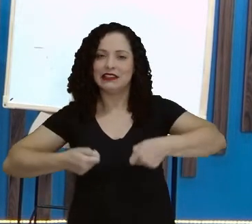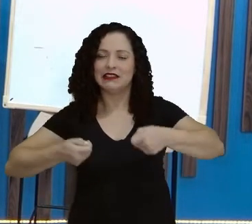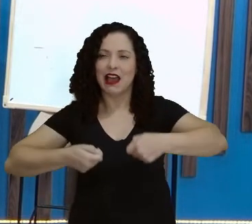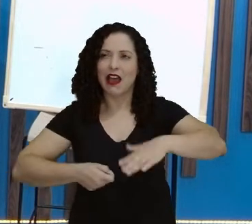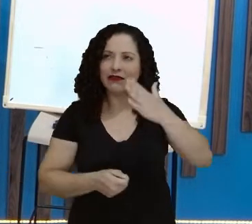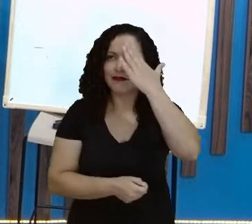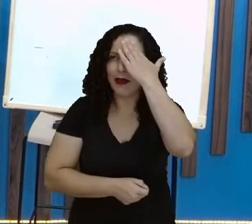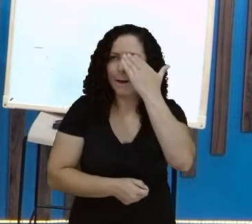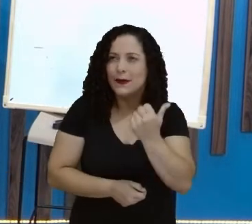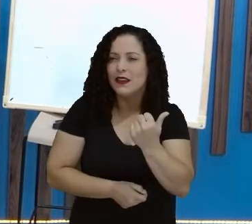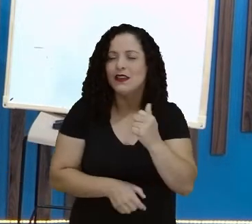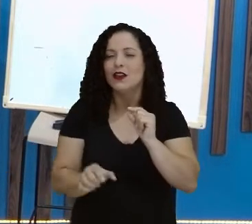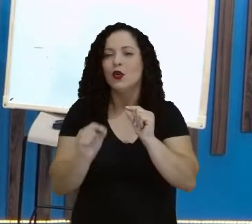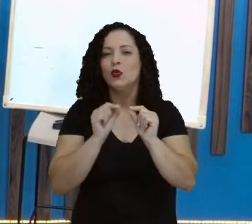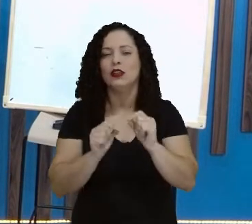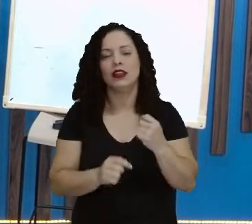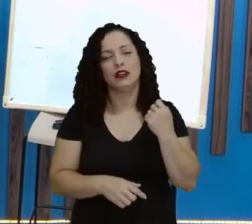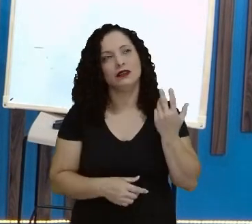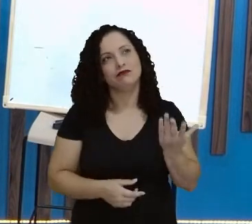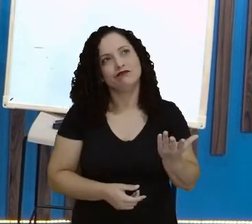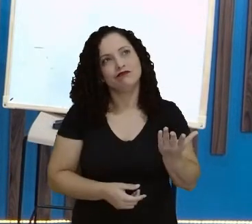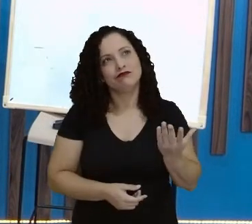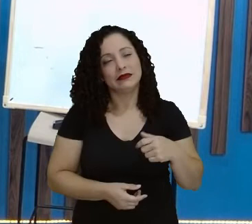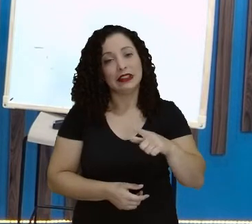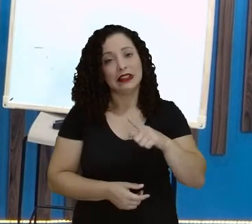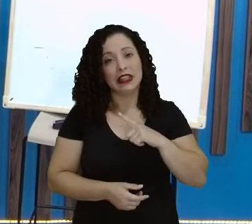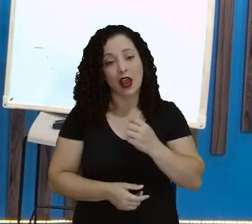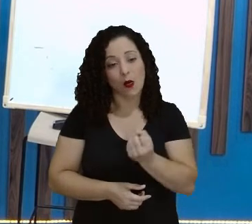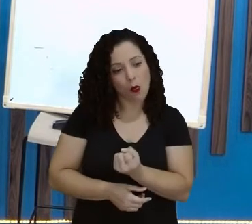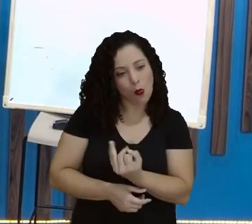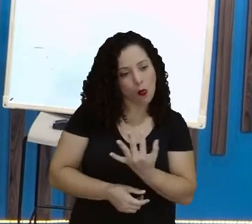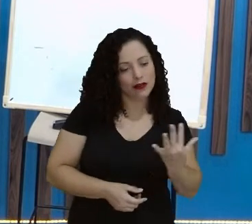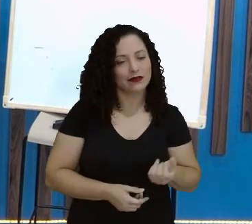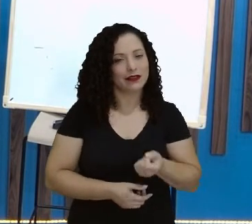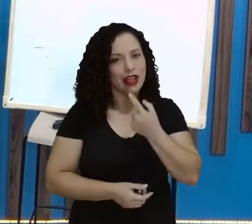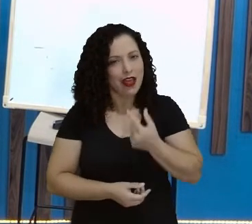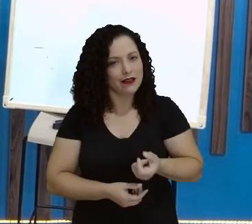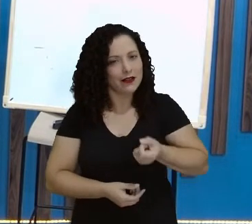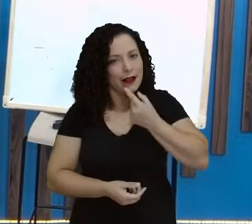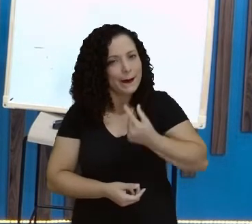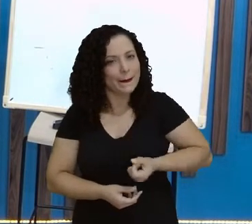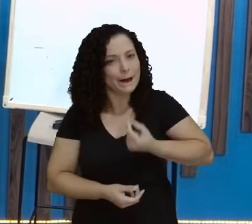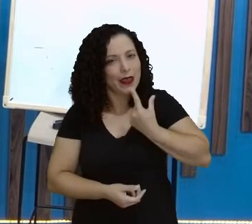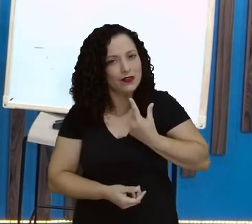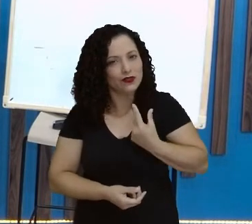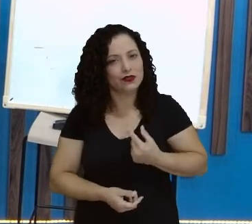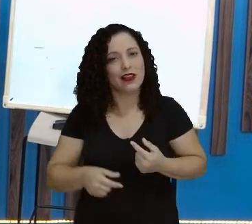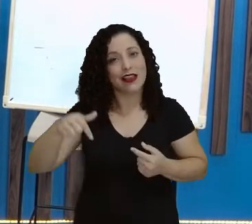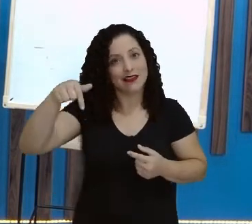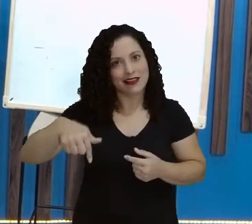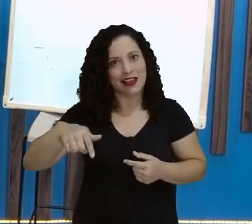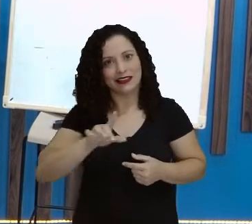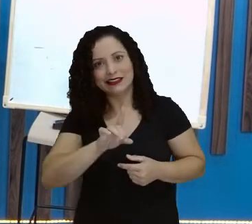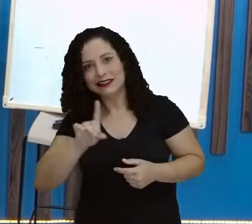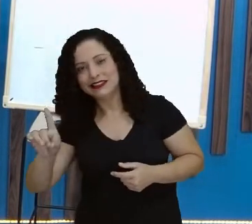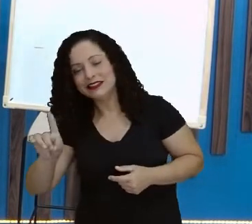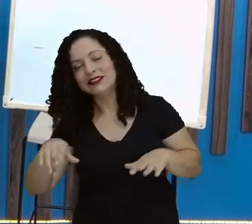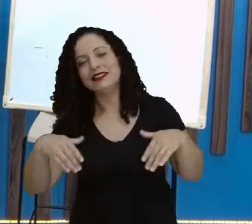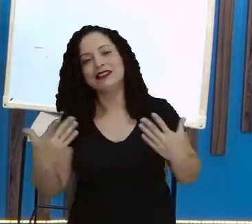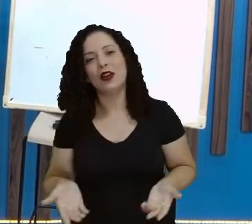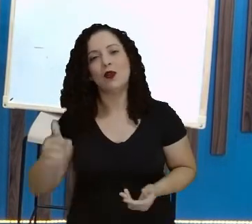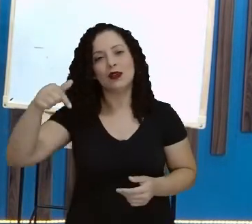calcular esse 2 mais 2 mais 2 mais 2, que é o mesmo que 7 vezes